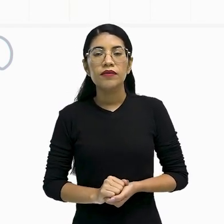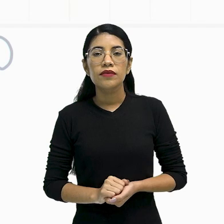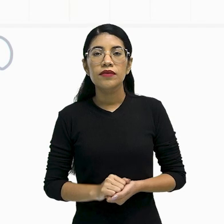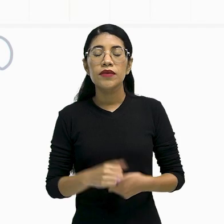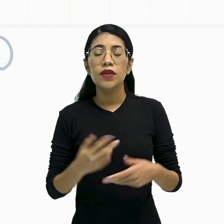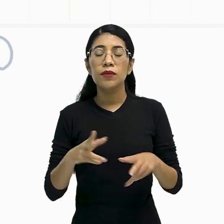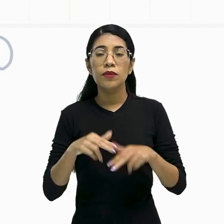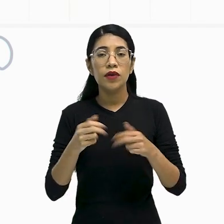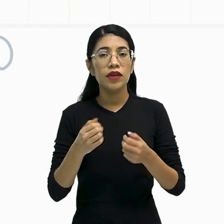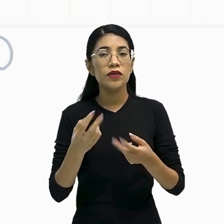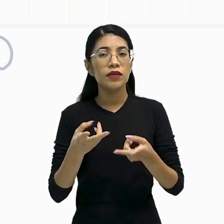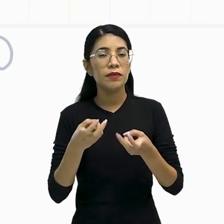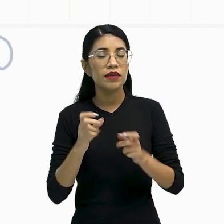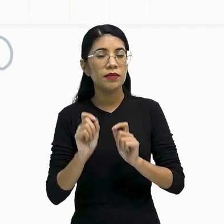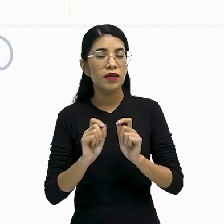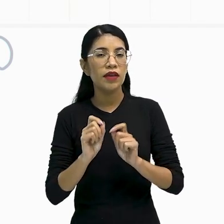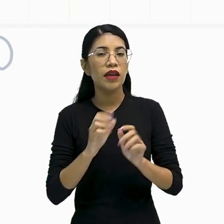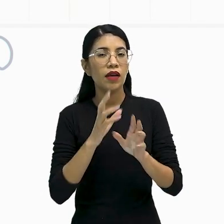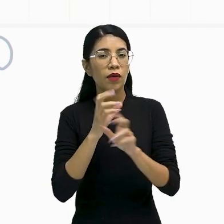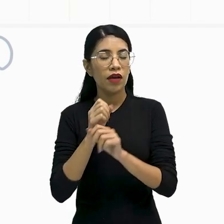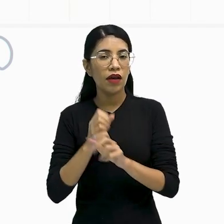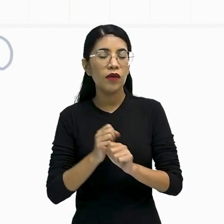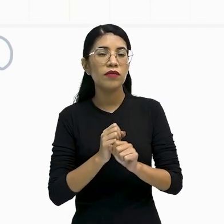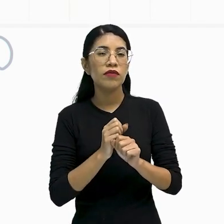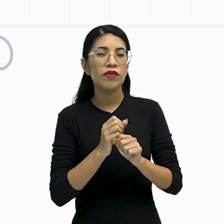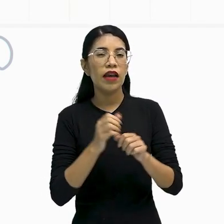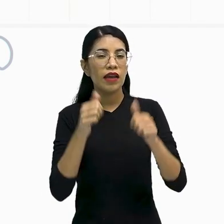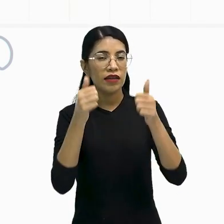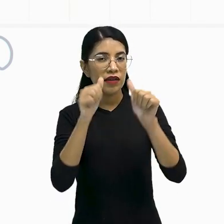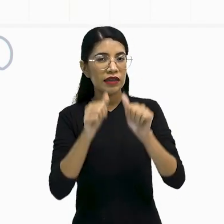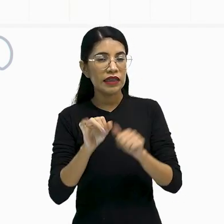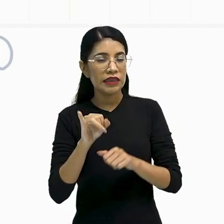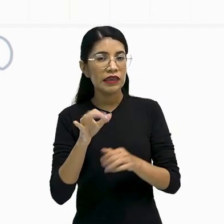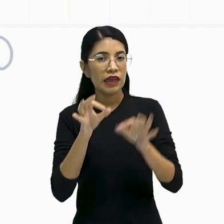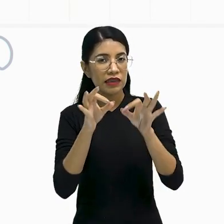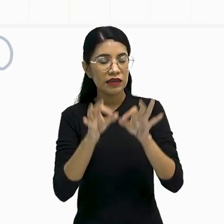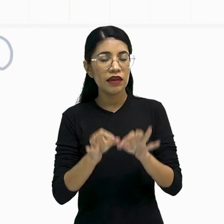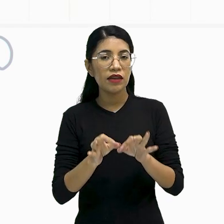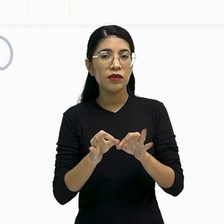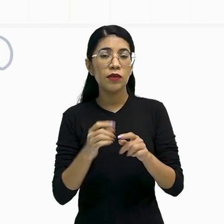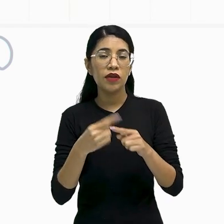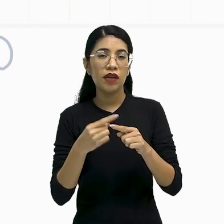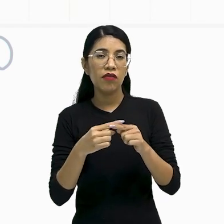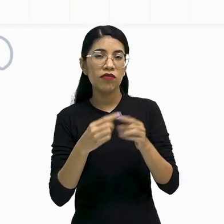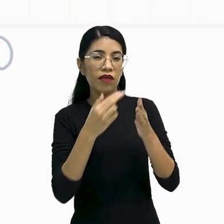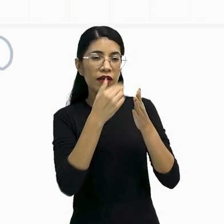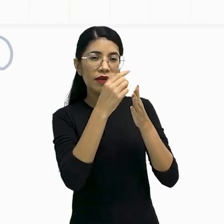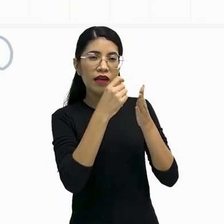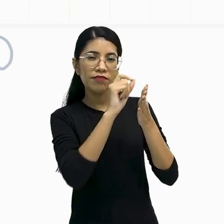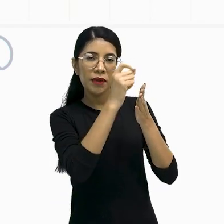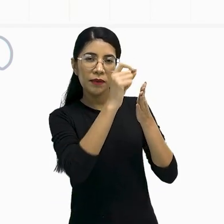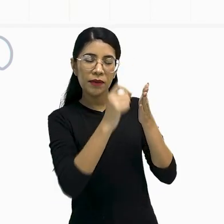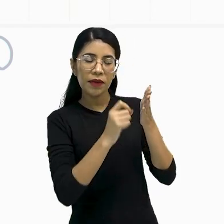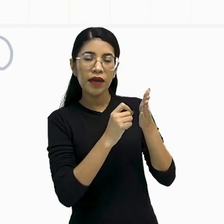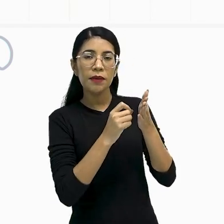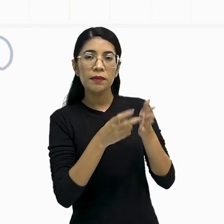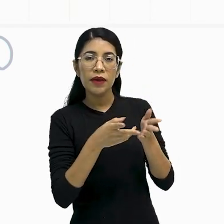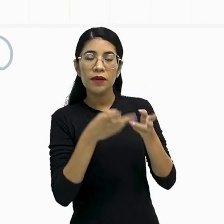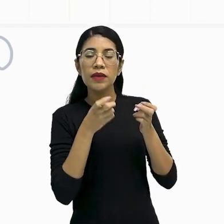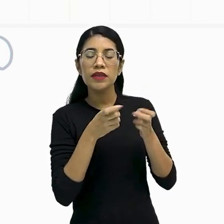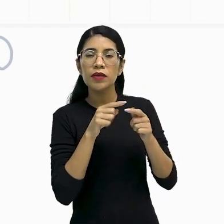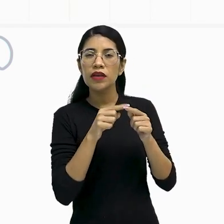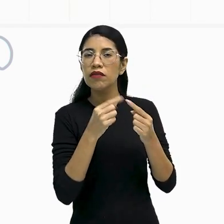Veja que é importante a gente fazer sempre o somatório no final. Porque na hora que eu estava falando com vocês aqui, eu estava escrevendo, né? E eu vi que o